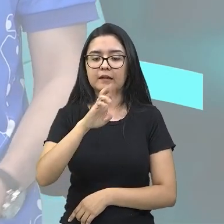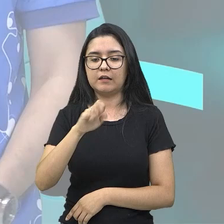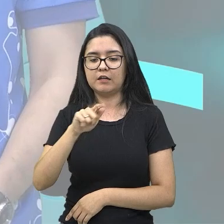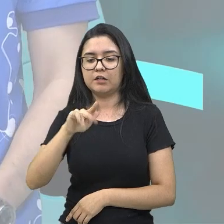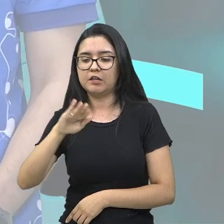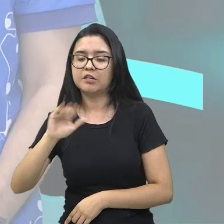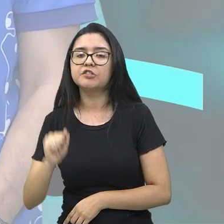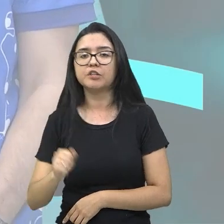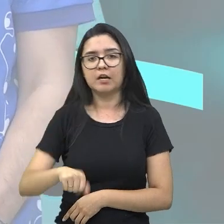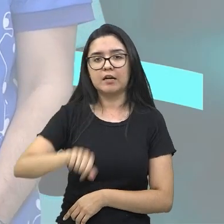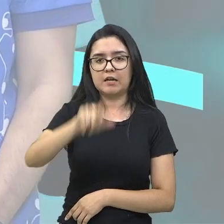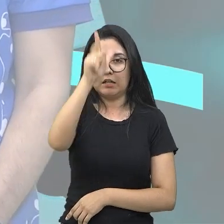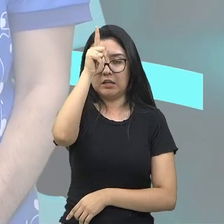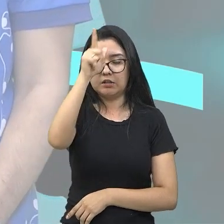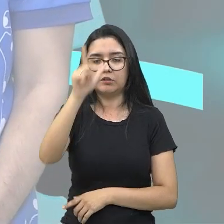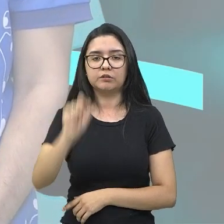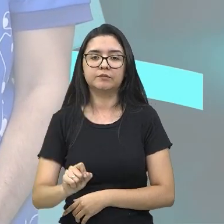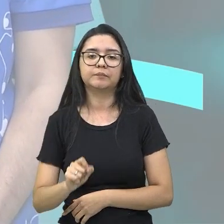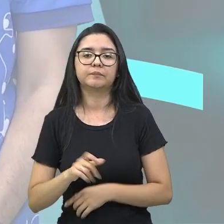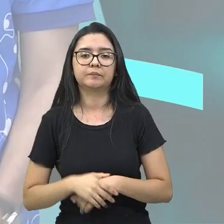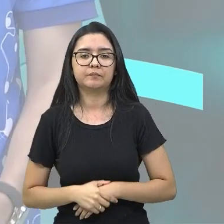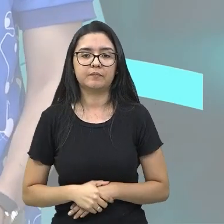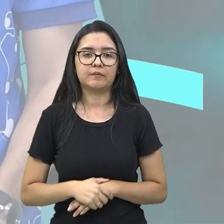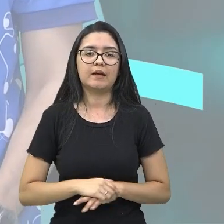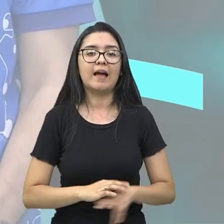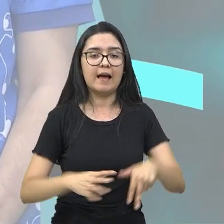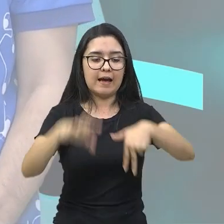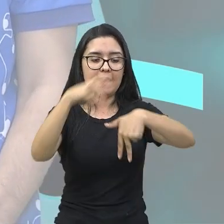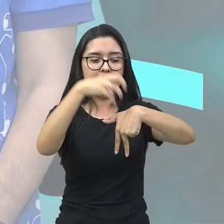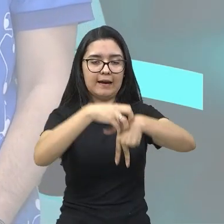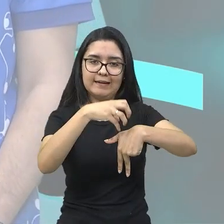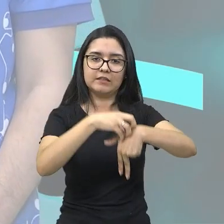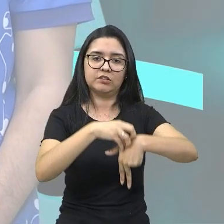fosse rei, rainha Vitória, Vitória Régia,